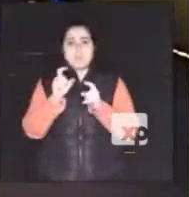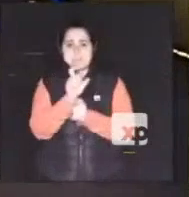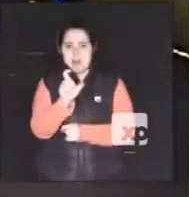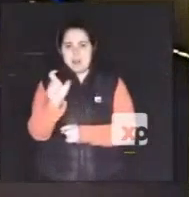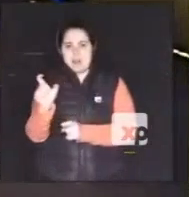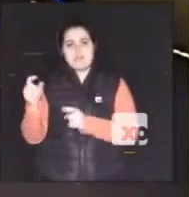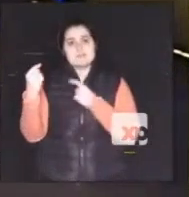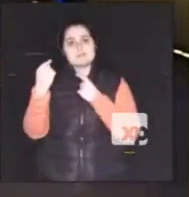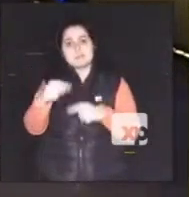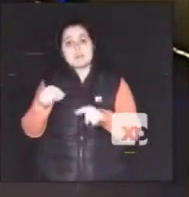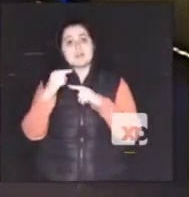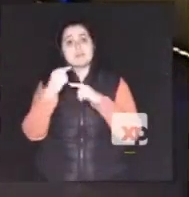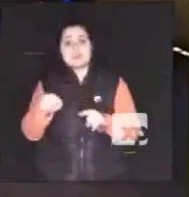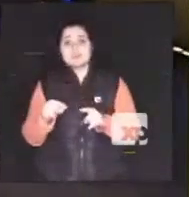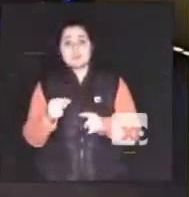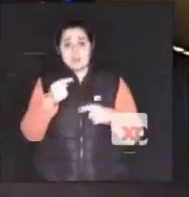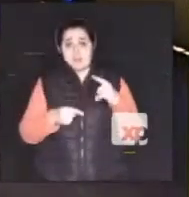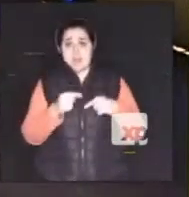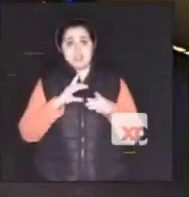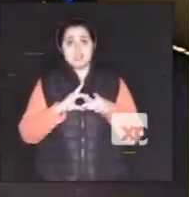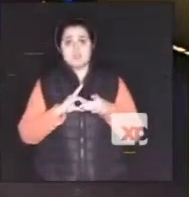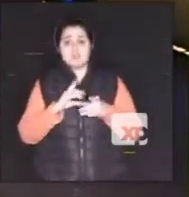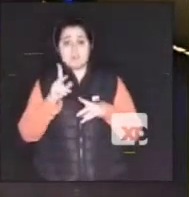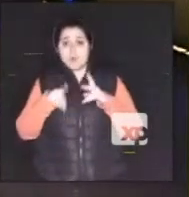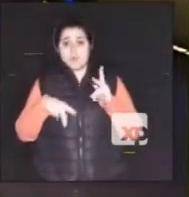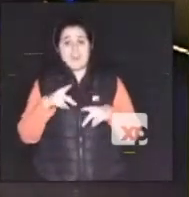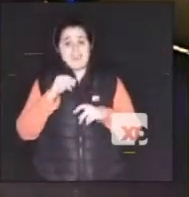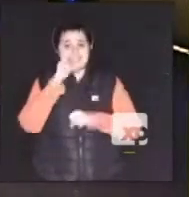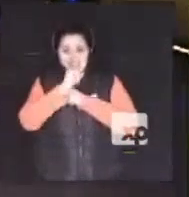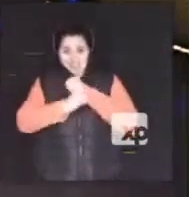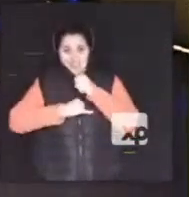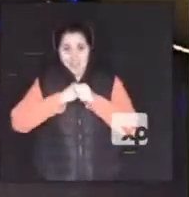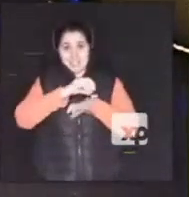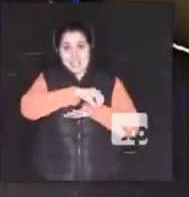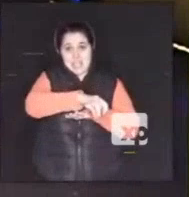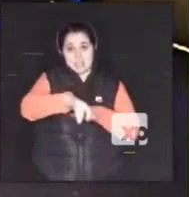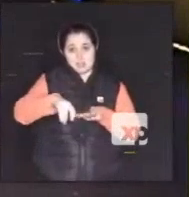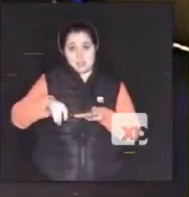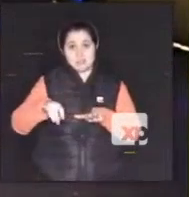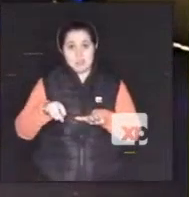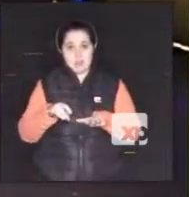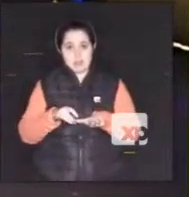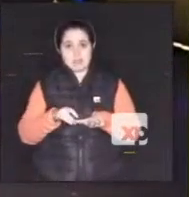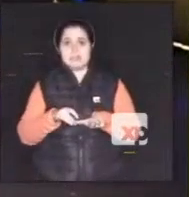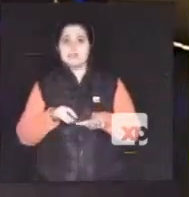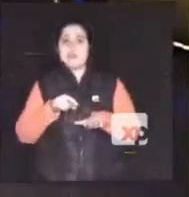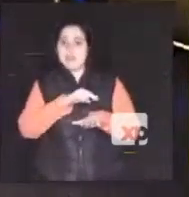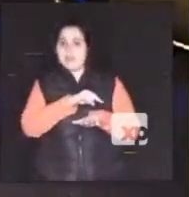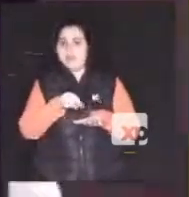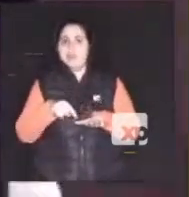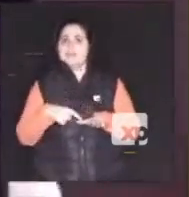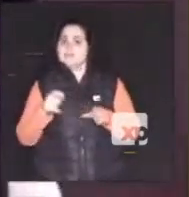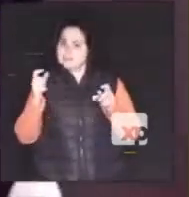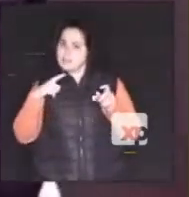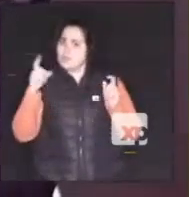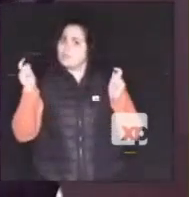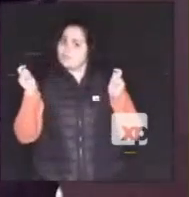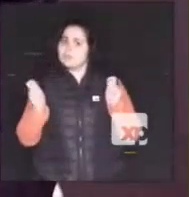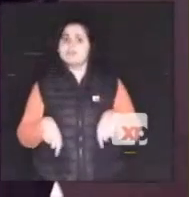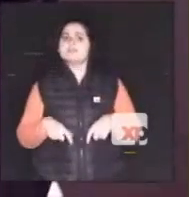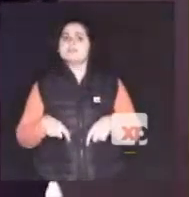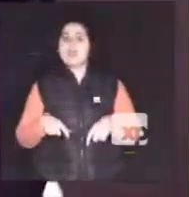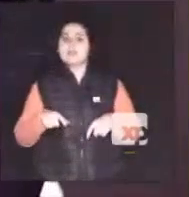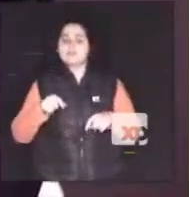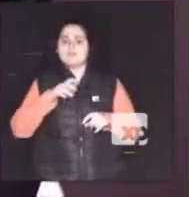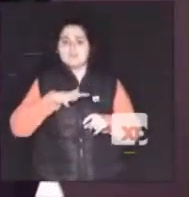comprometem a qualidade do debate público a internet e as redes sociais elas têm o potencial de ser